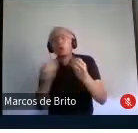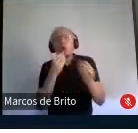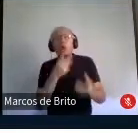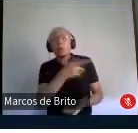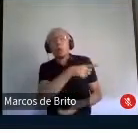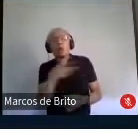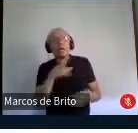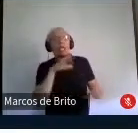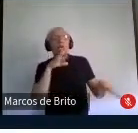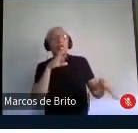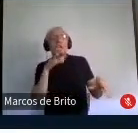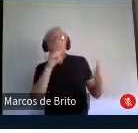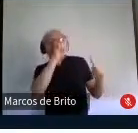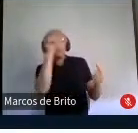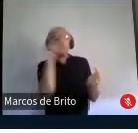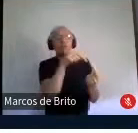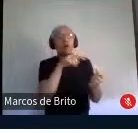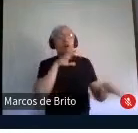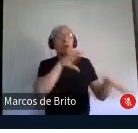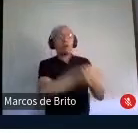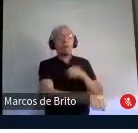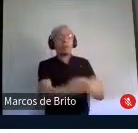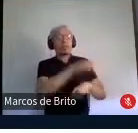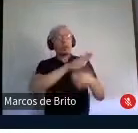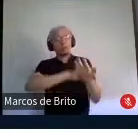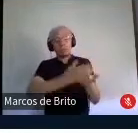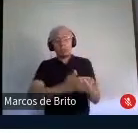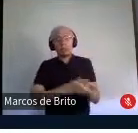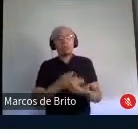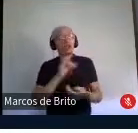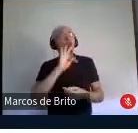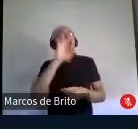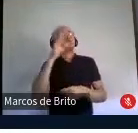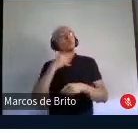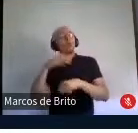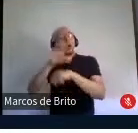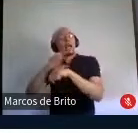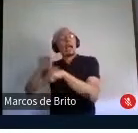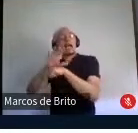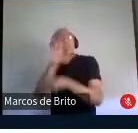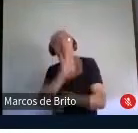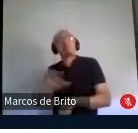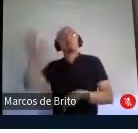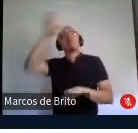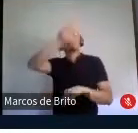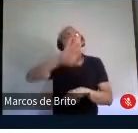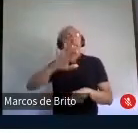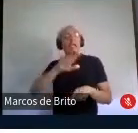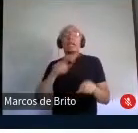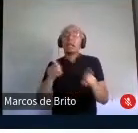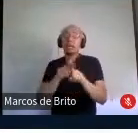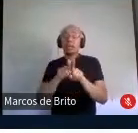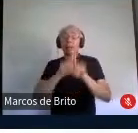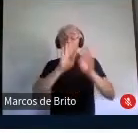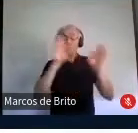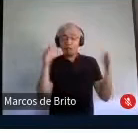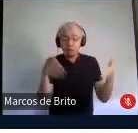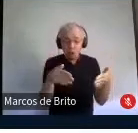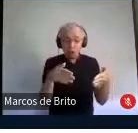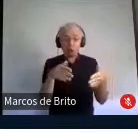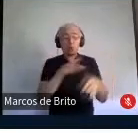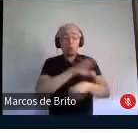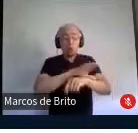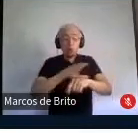intérprete educacional, ofertados pelos CAIS no Brasil, e mais especificamente o curso de formação continuada